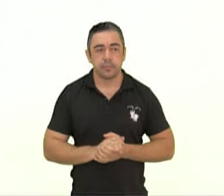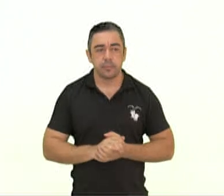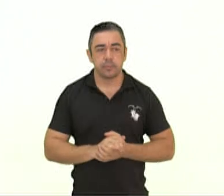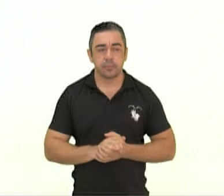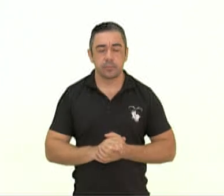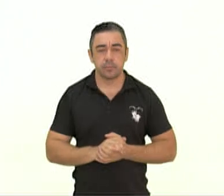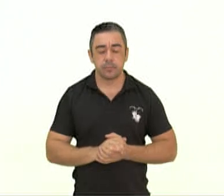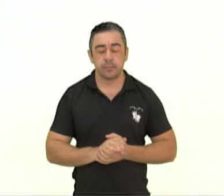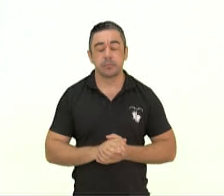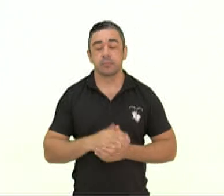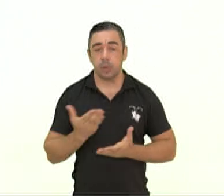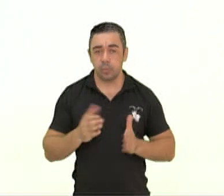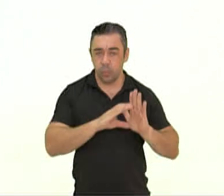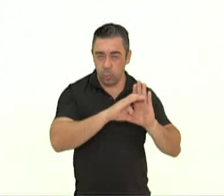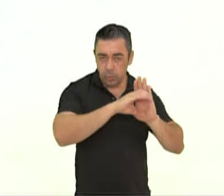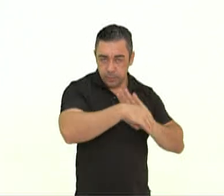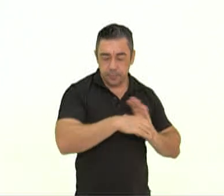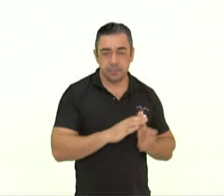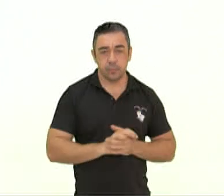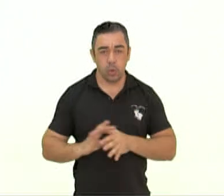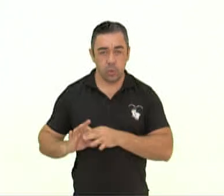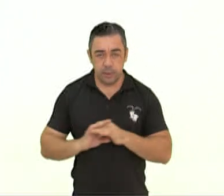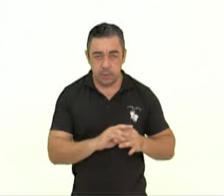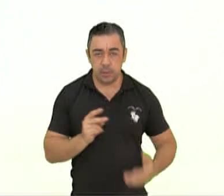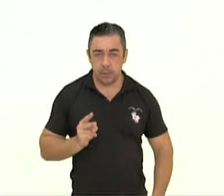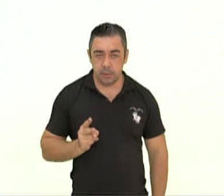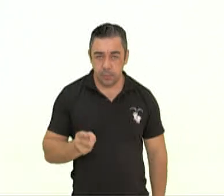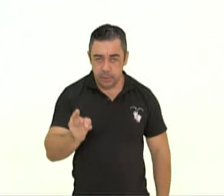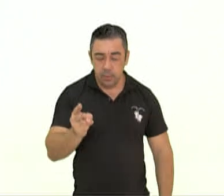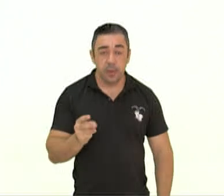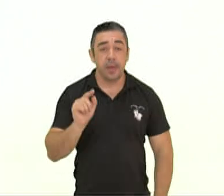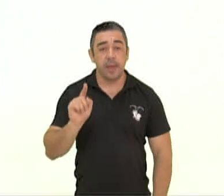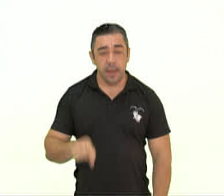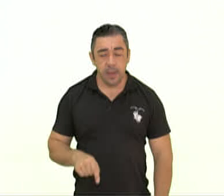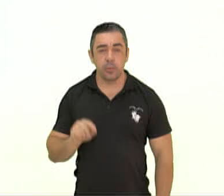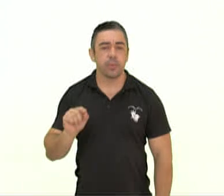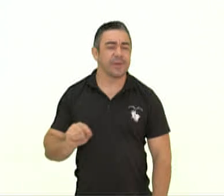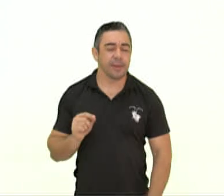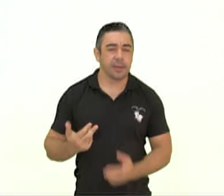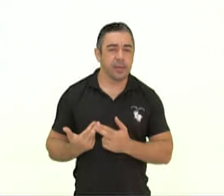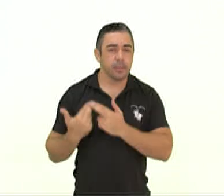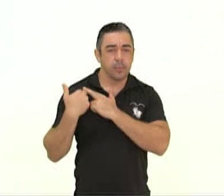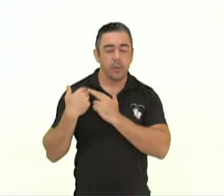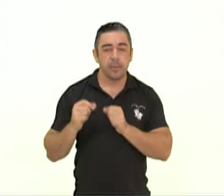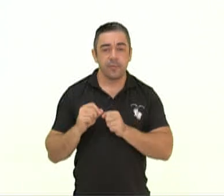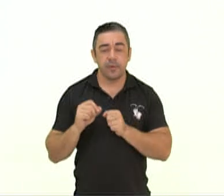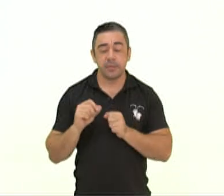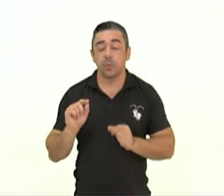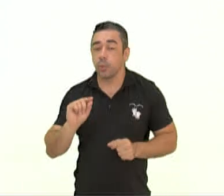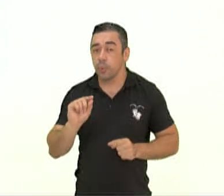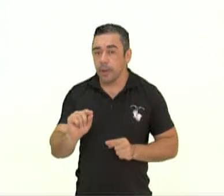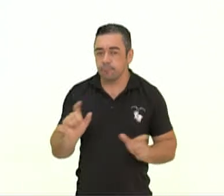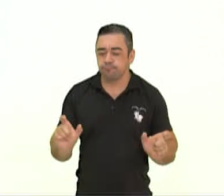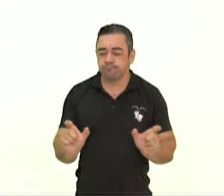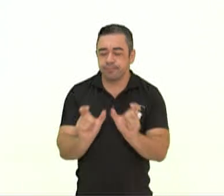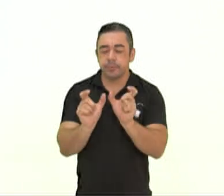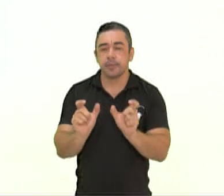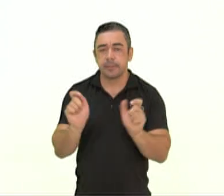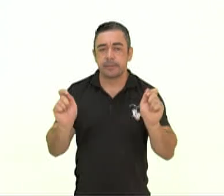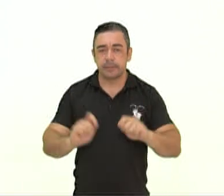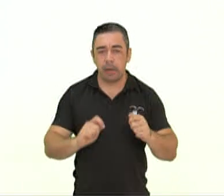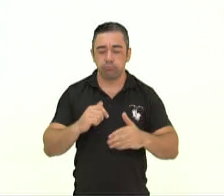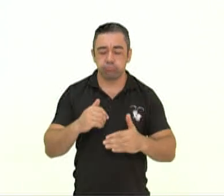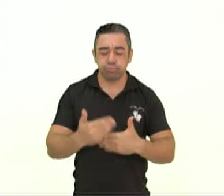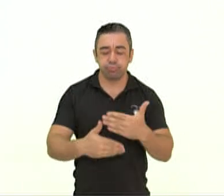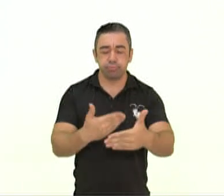Então lá, a definição. A coesão sequencial é responsável por criar as condições para a